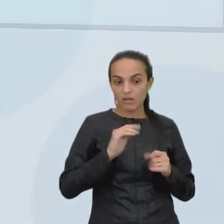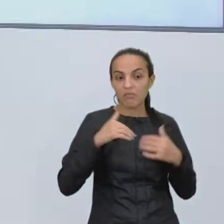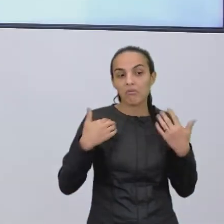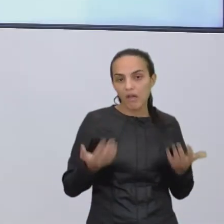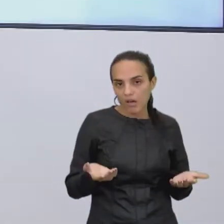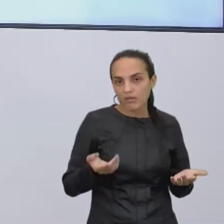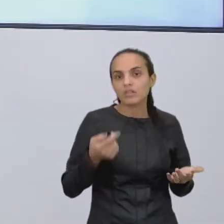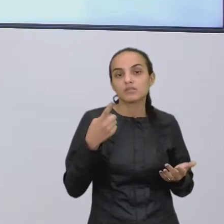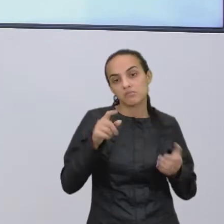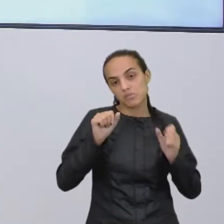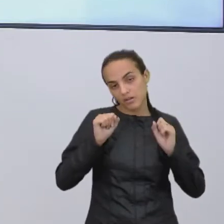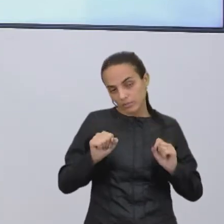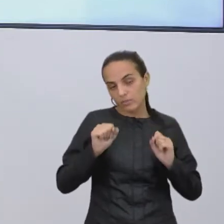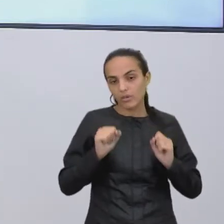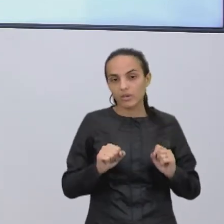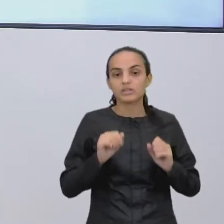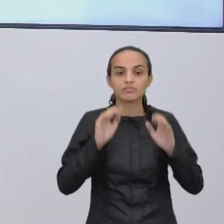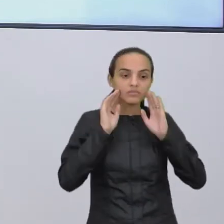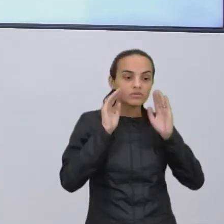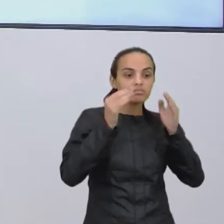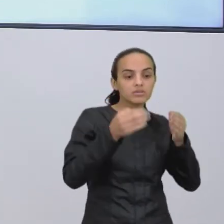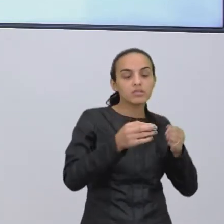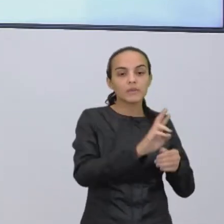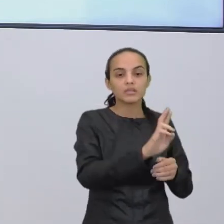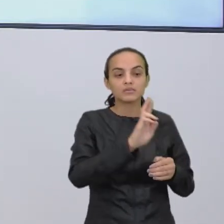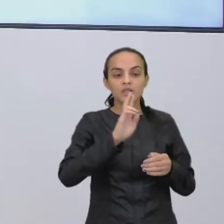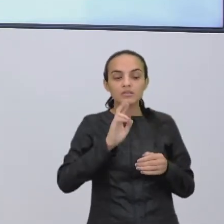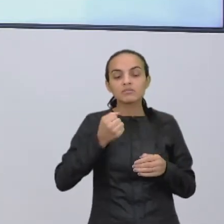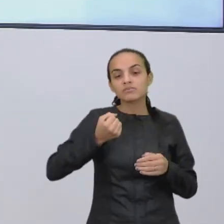você pode direcionar aí para que haja uma resposta